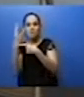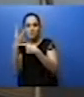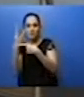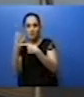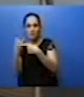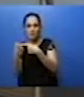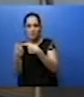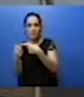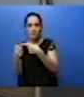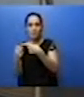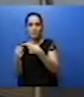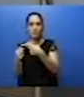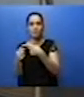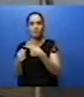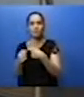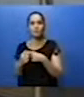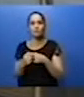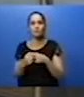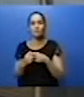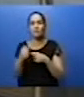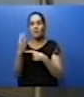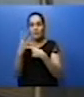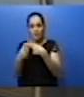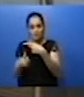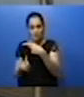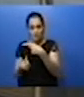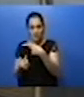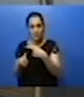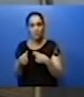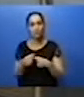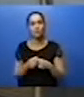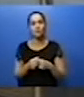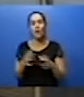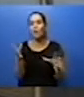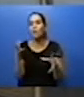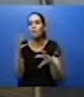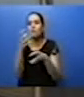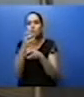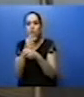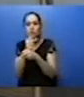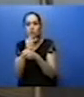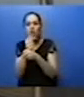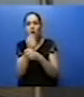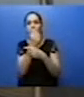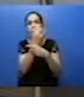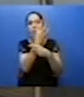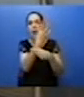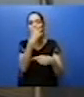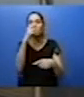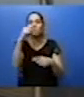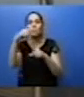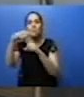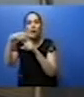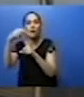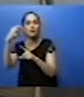somos os numeradores número de cima o ato mais 37